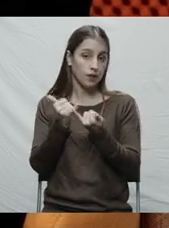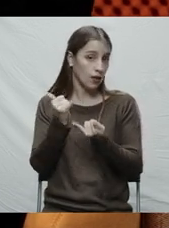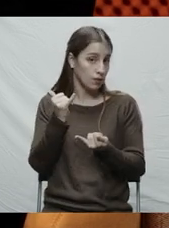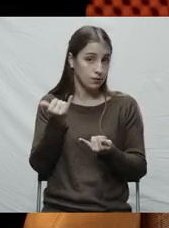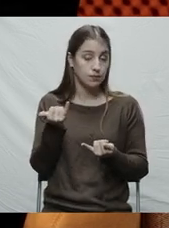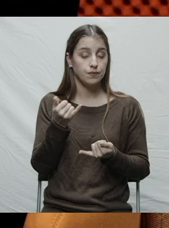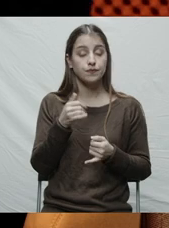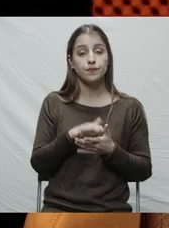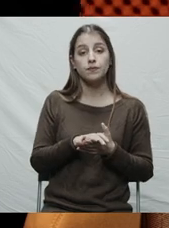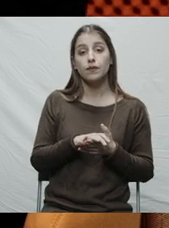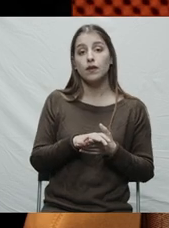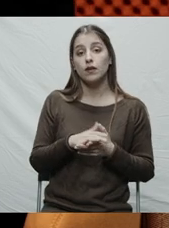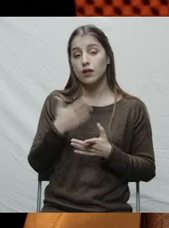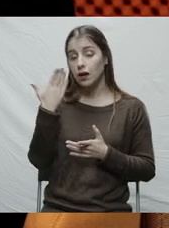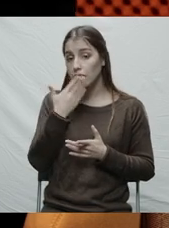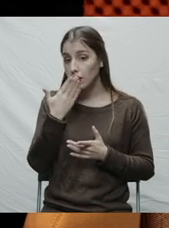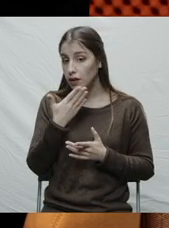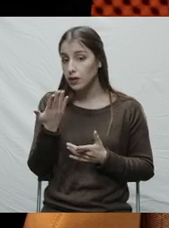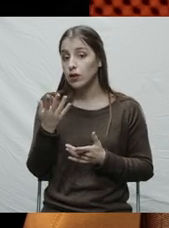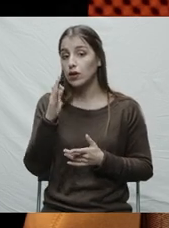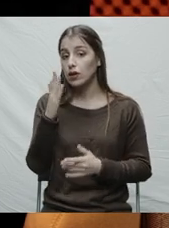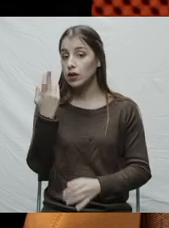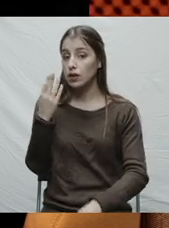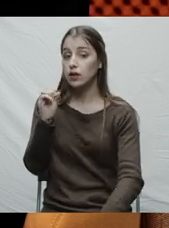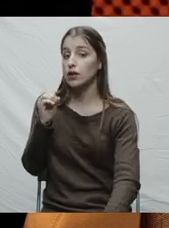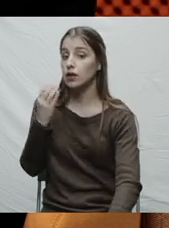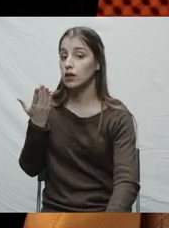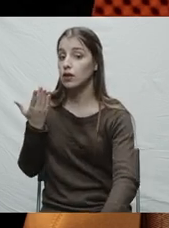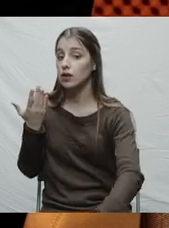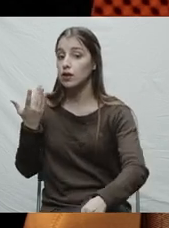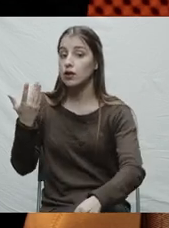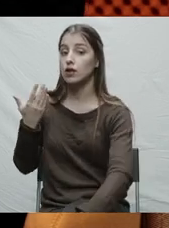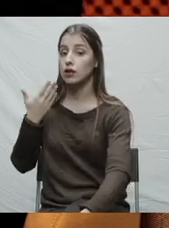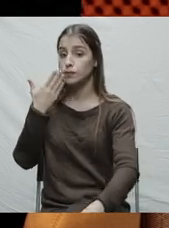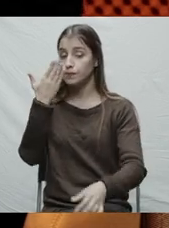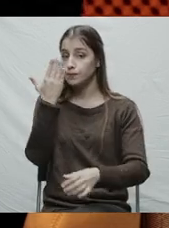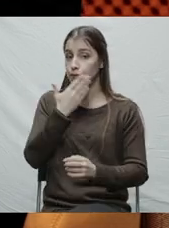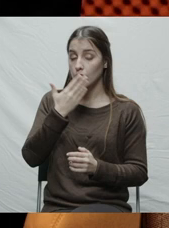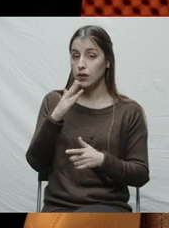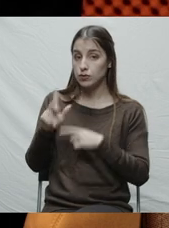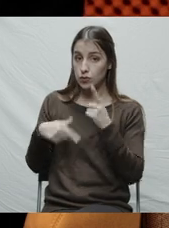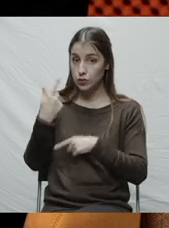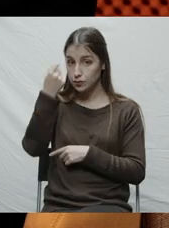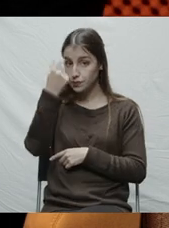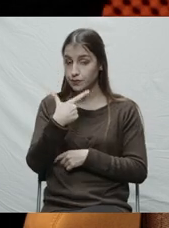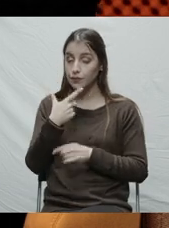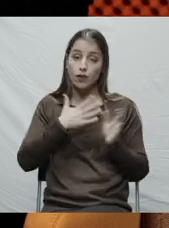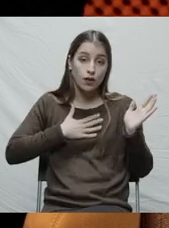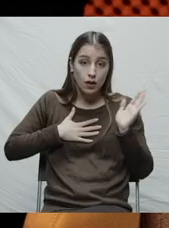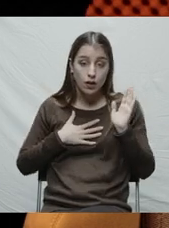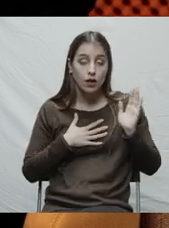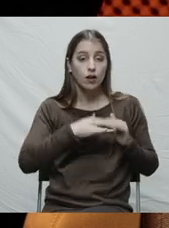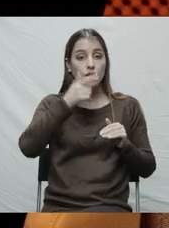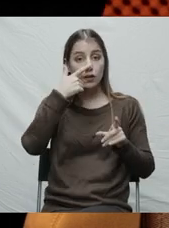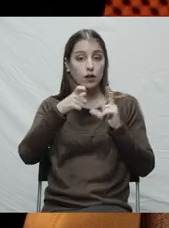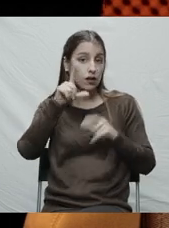automática, aulas com o André Lopecki, que tivemos na altura, com o próprio Ezequiel Santos, História da Dança, ou seja,